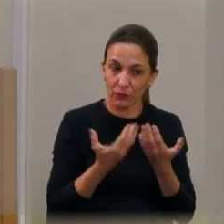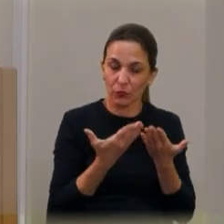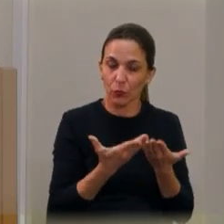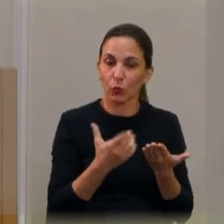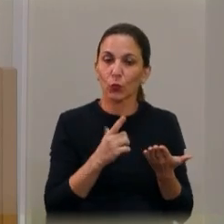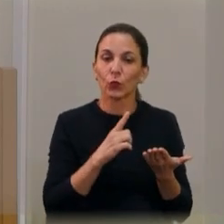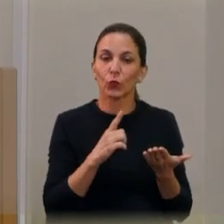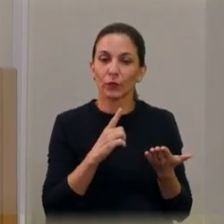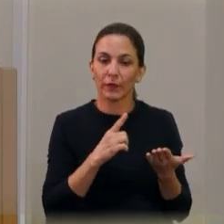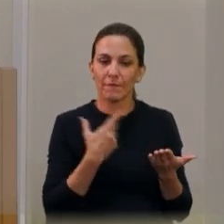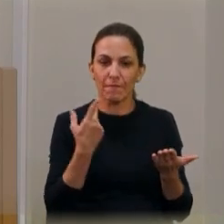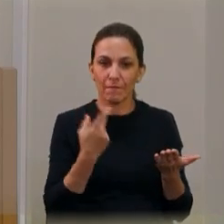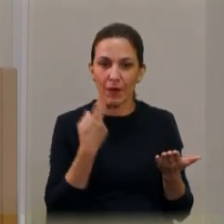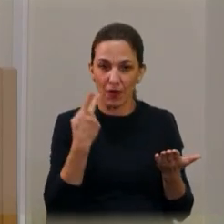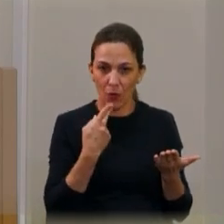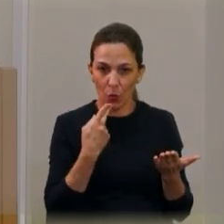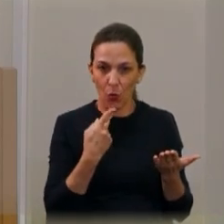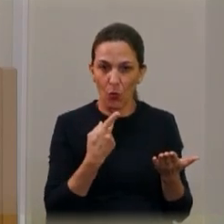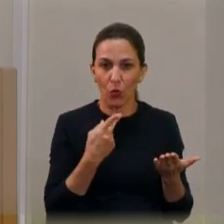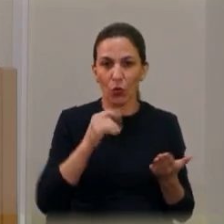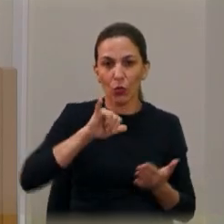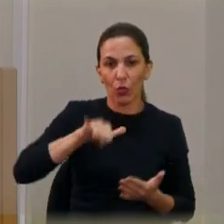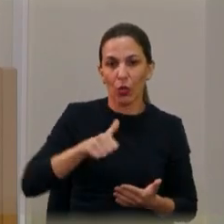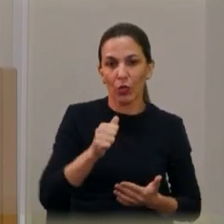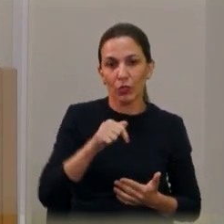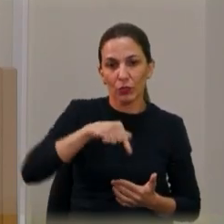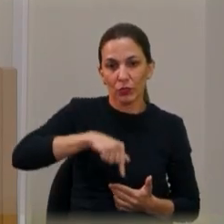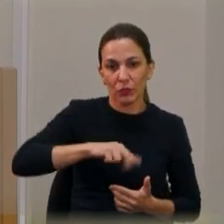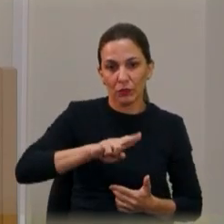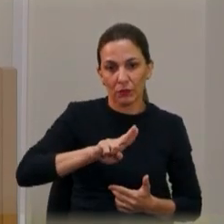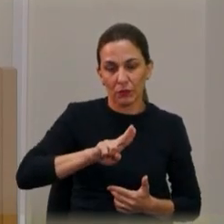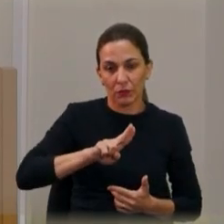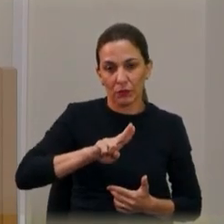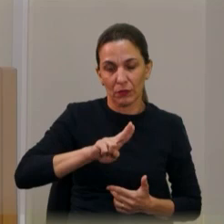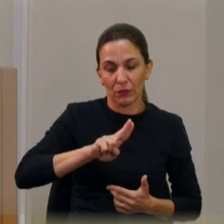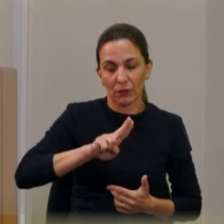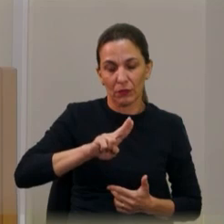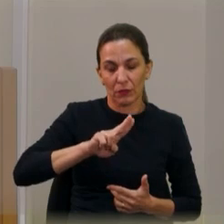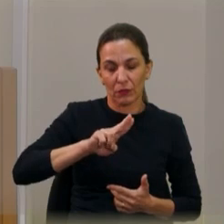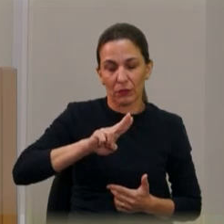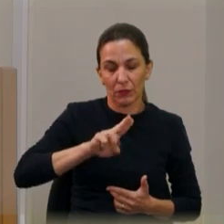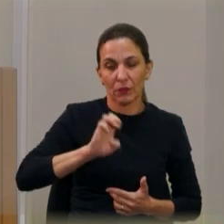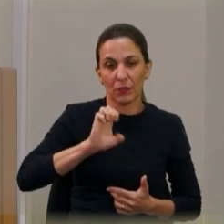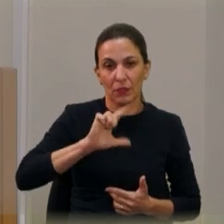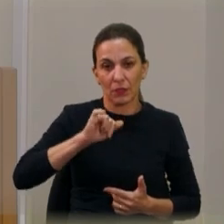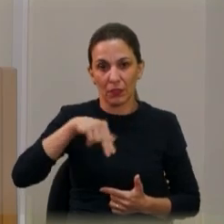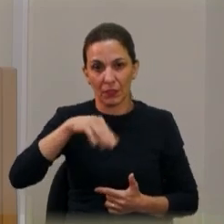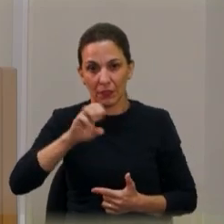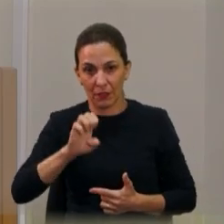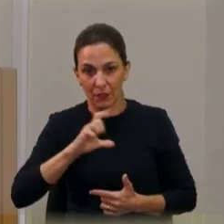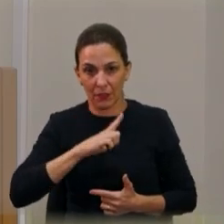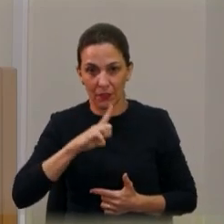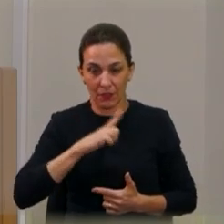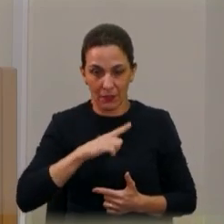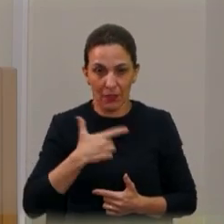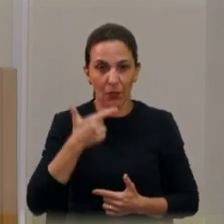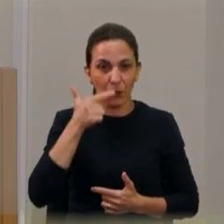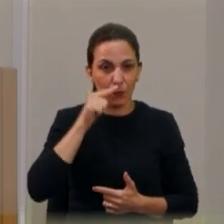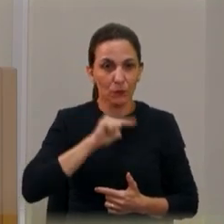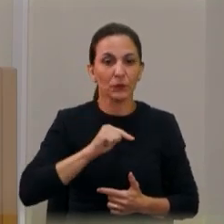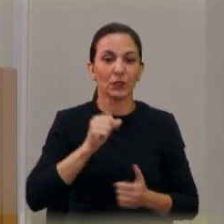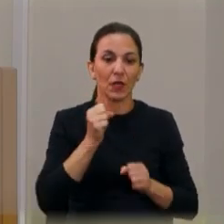e falamos com Jaque para que ela alinhada com um conselho construa esse programa ao longo